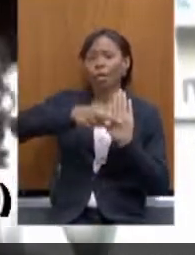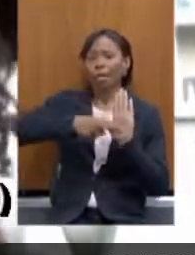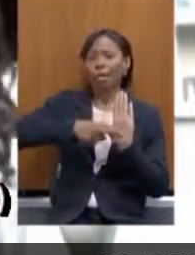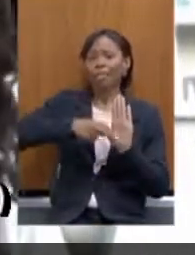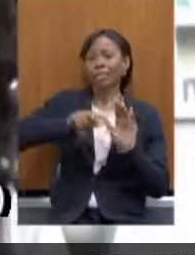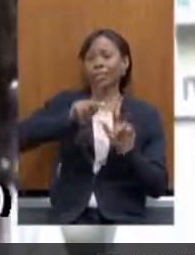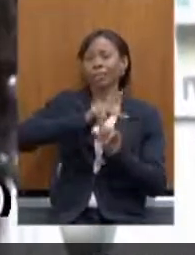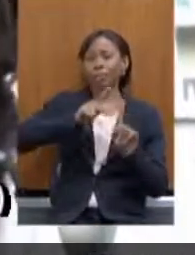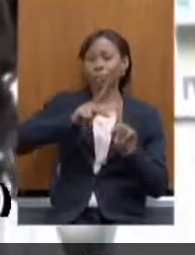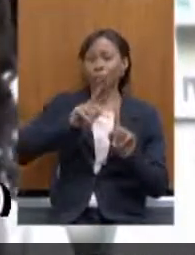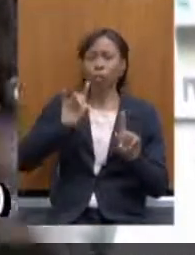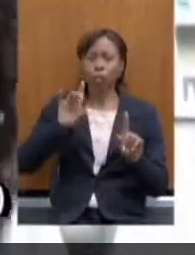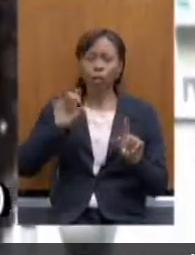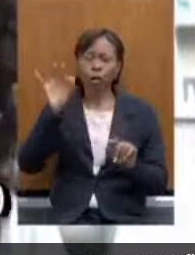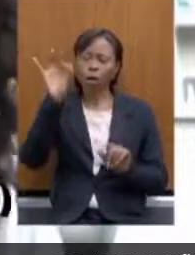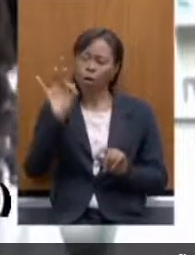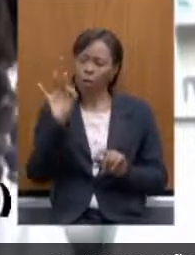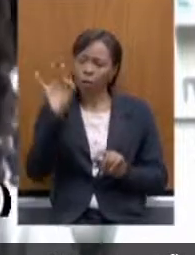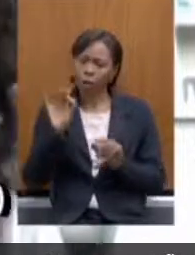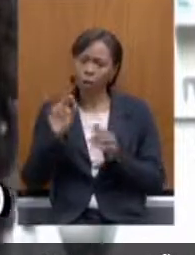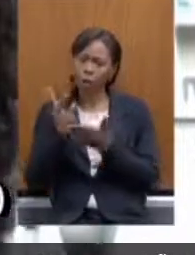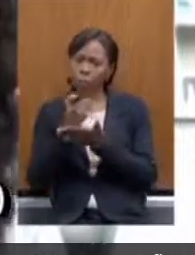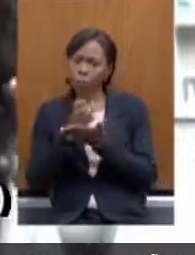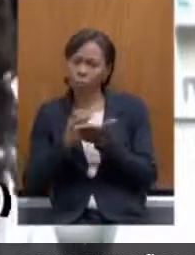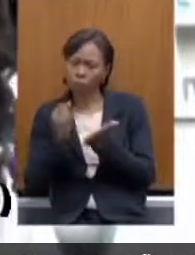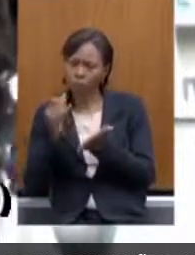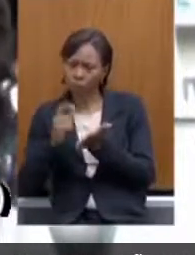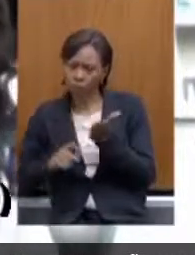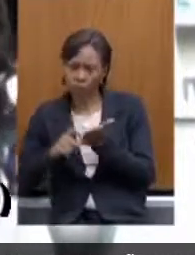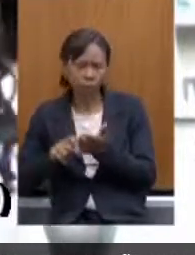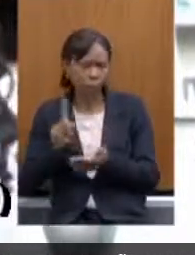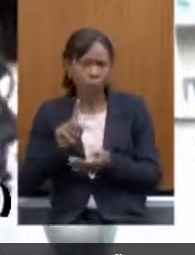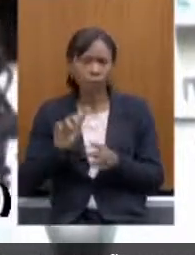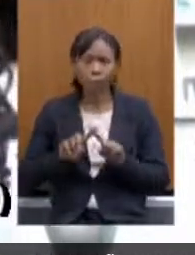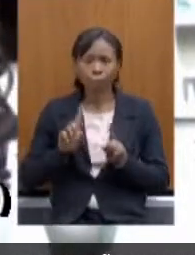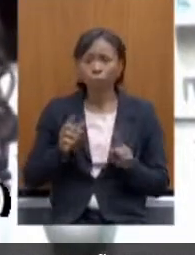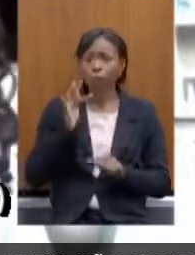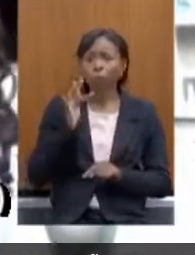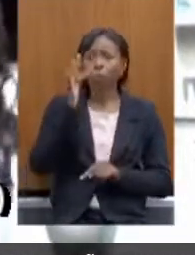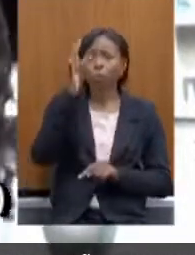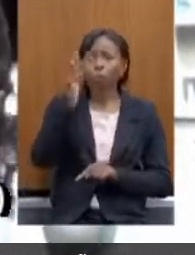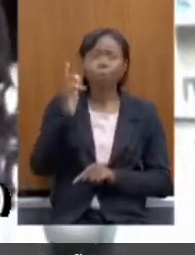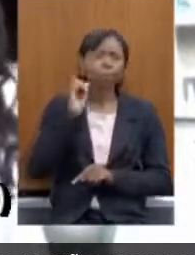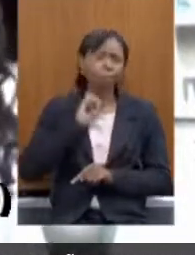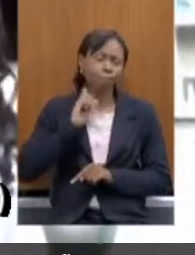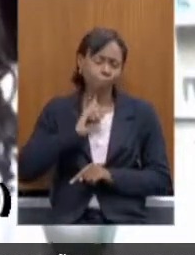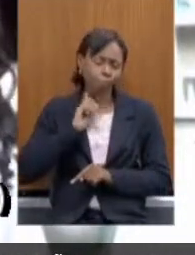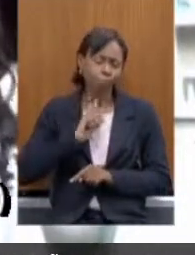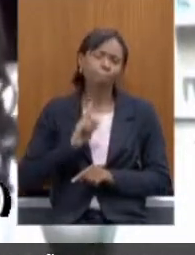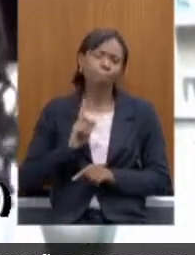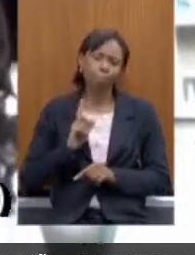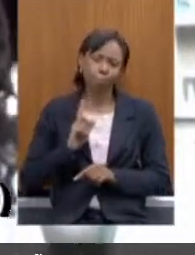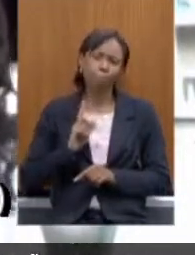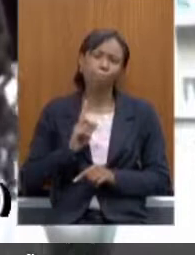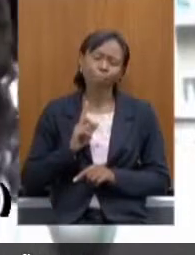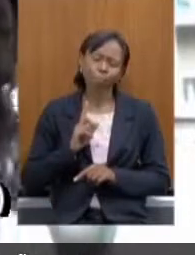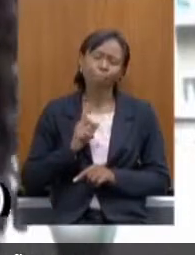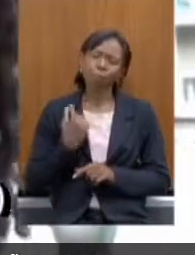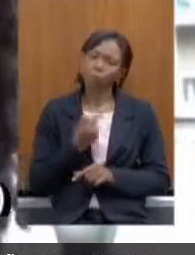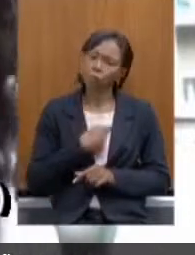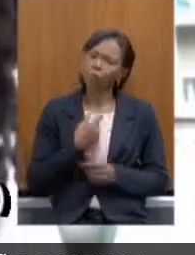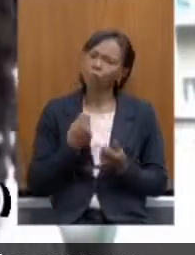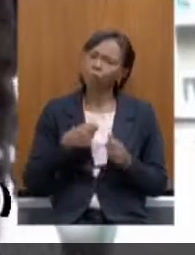não é só é o futuro do cade de energia refri jogo e na minha filha que a gente precisava